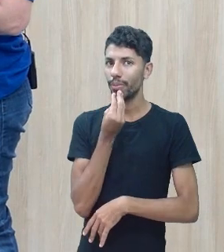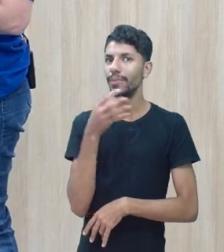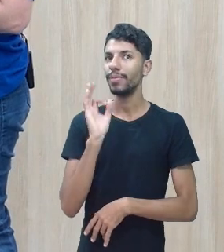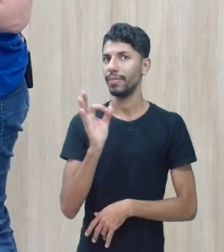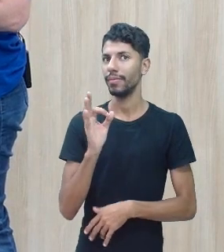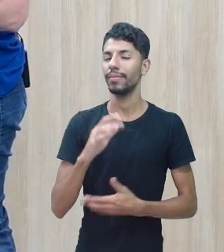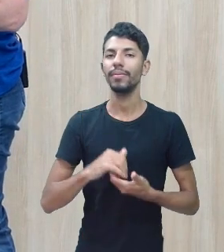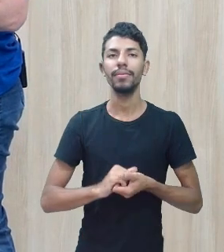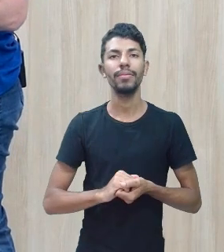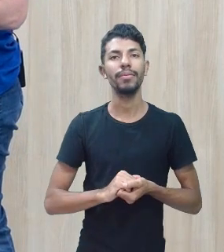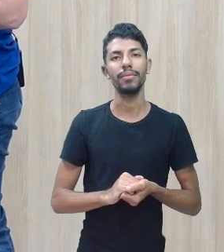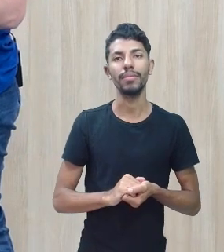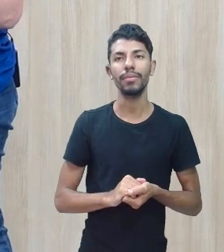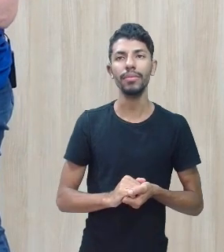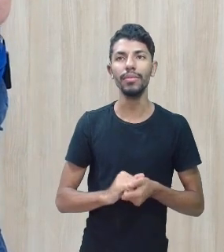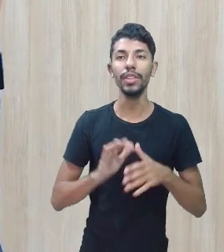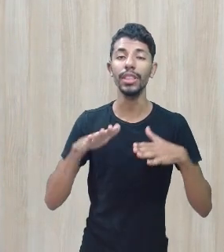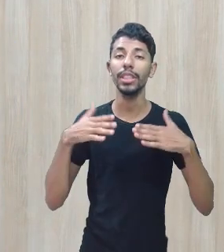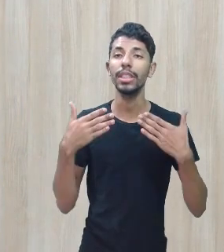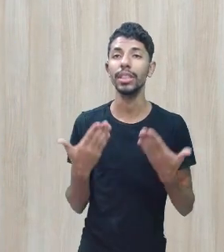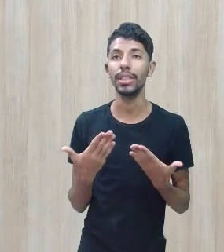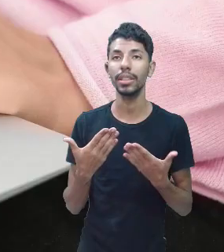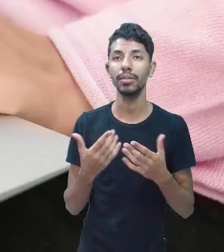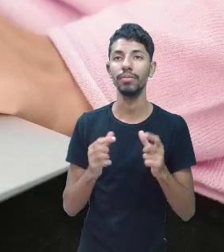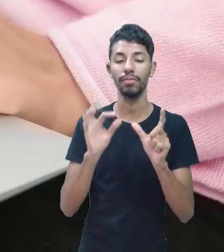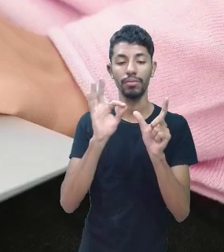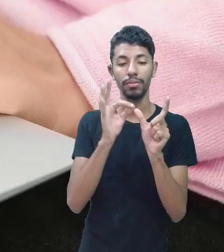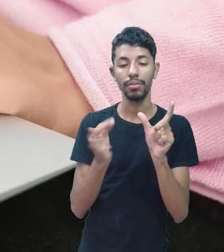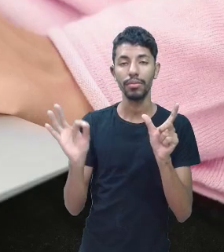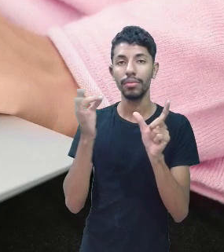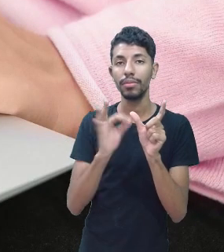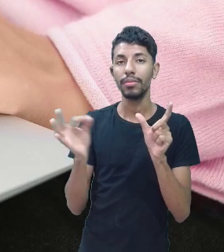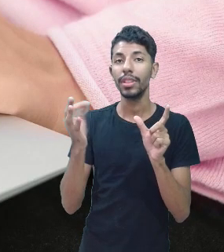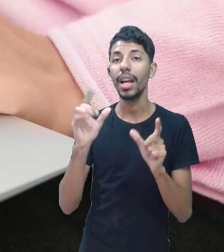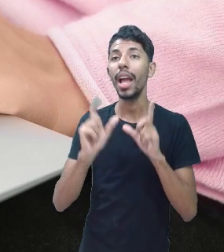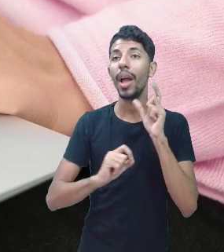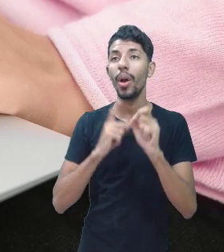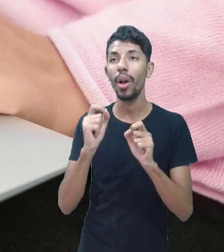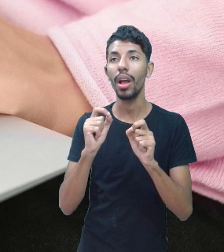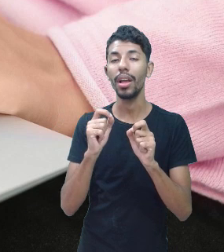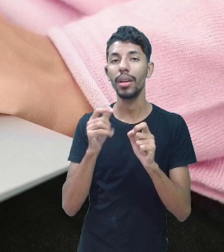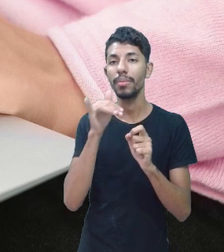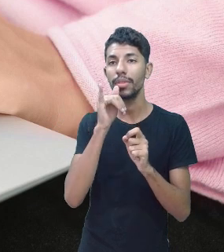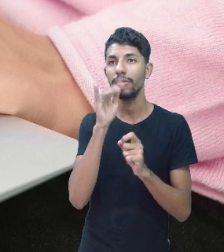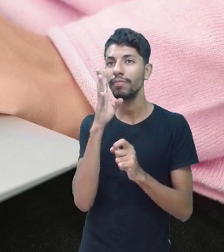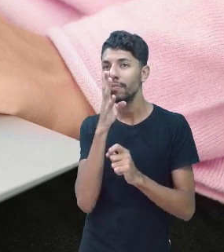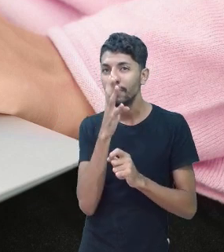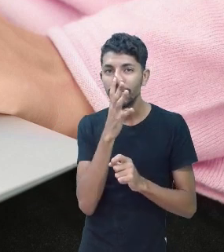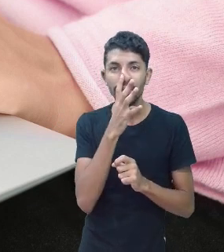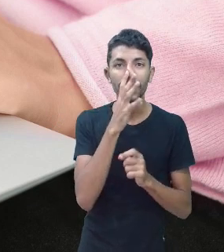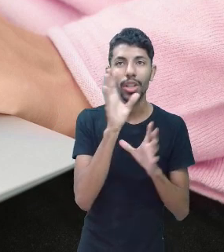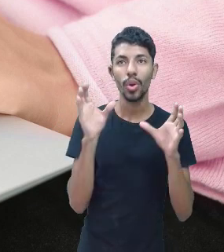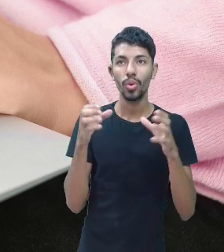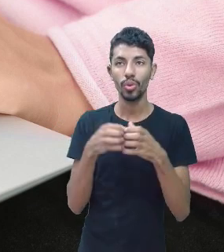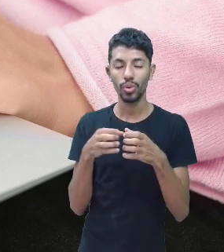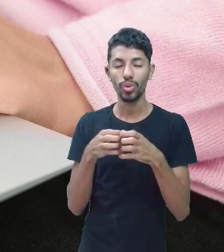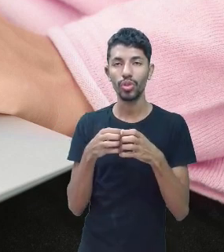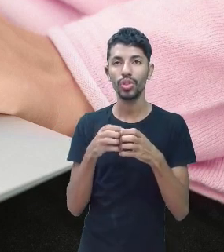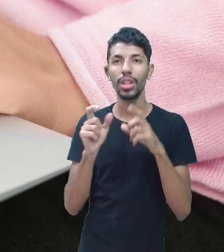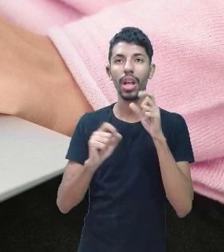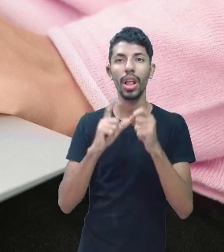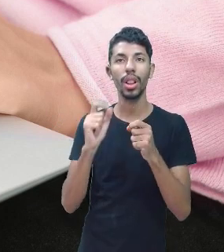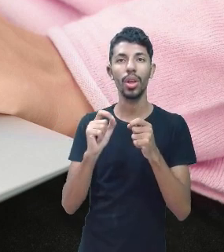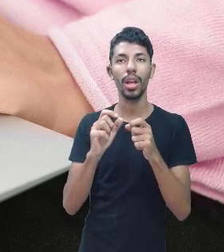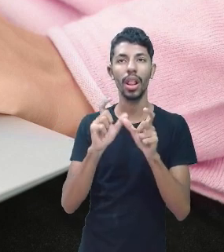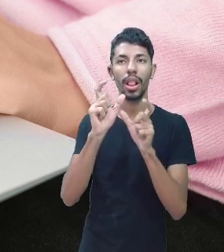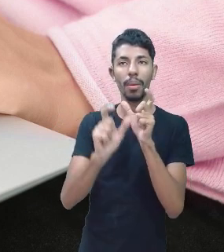ok? Então, morfossintaxe é a apreciação conjunta da classificação